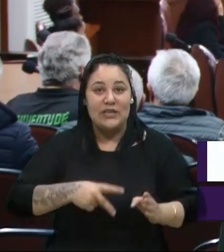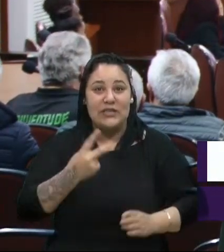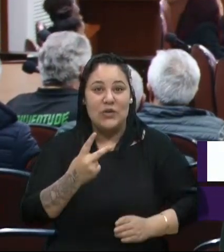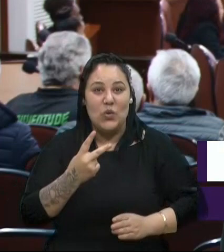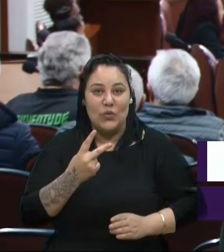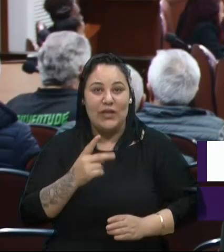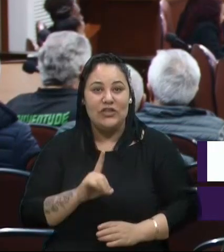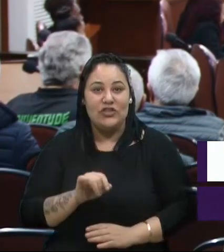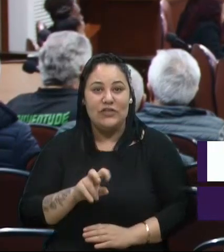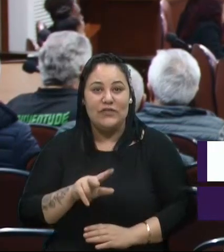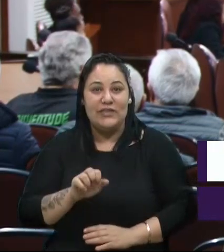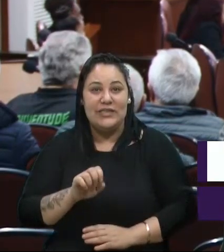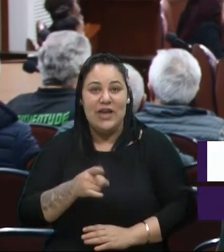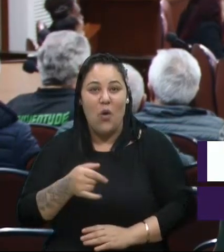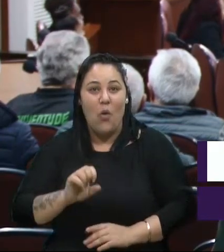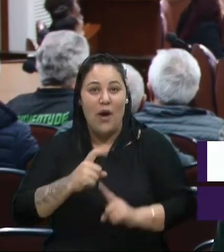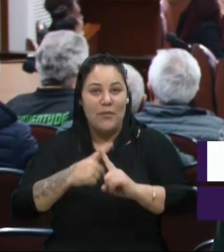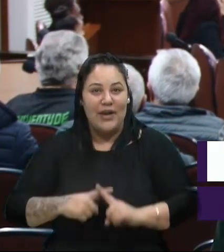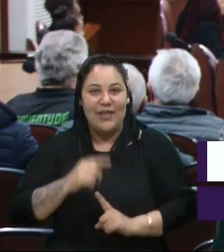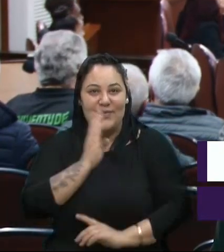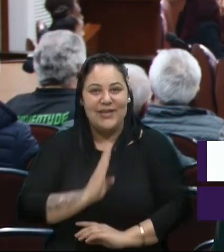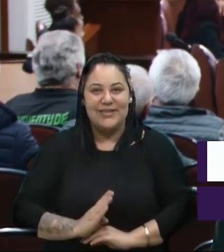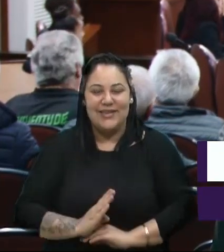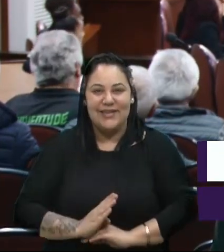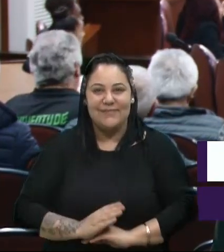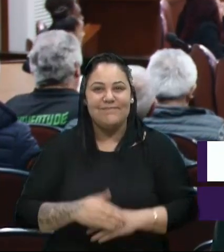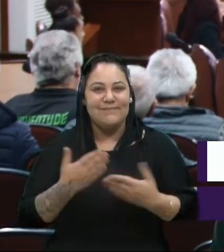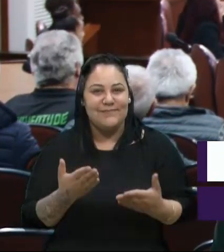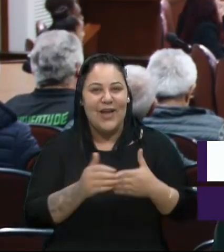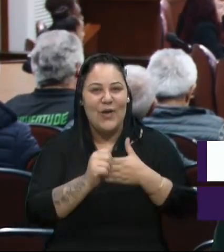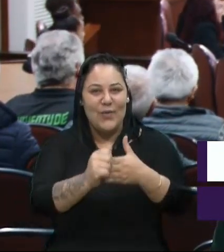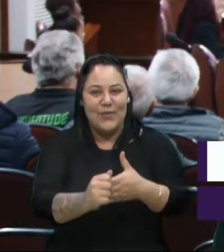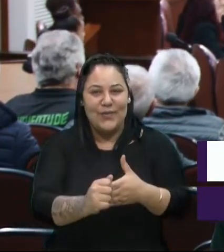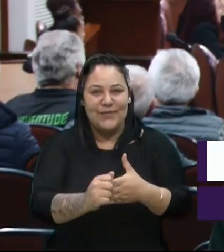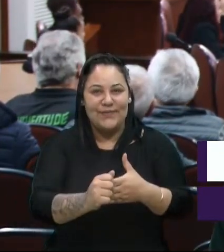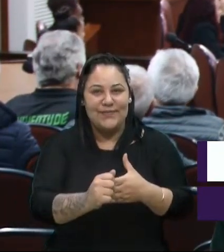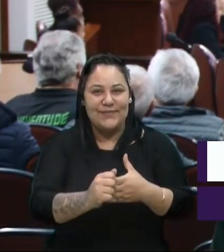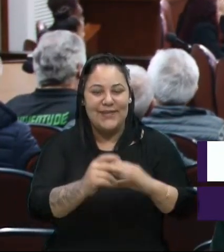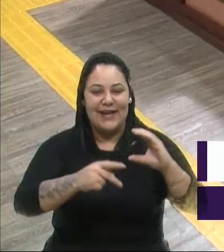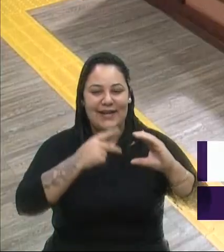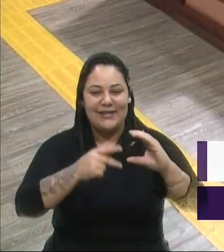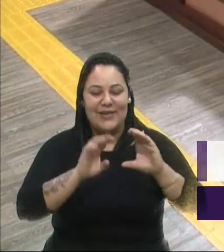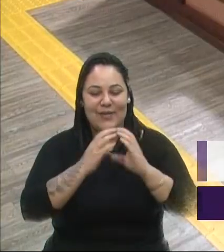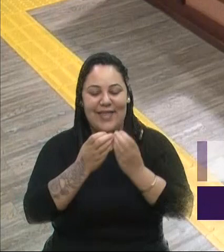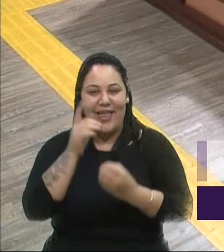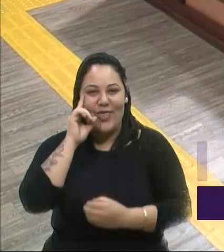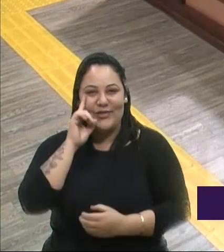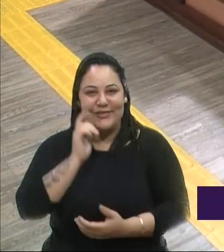Futebol Feminino. Fique com a gente nessa transmissão. TV Câmara Caxias, na comunidade, todo dia.